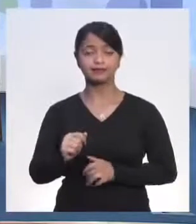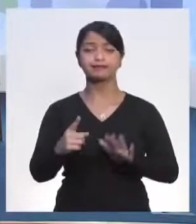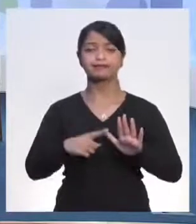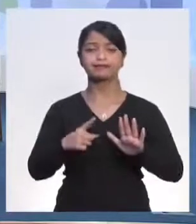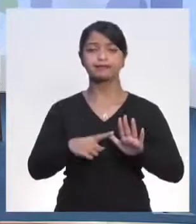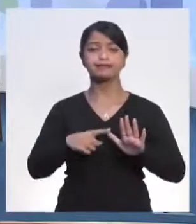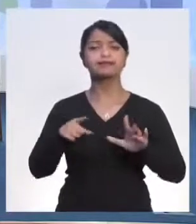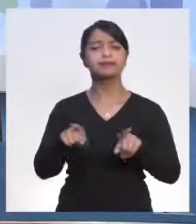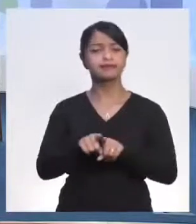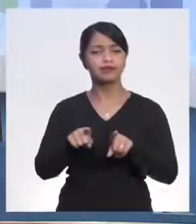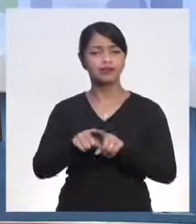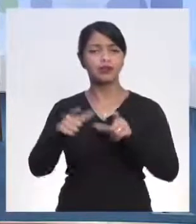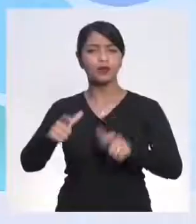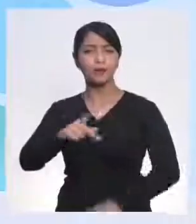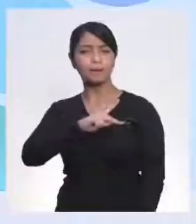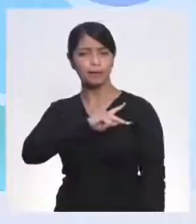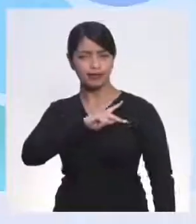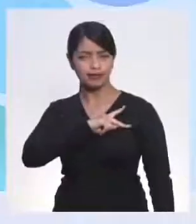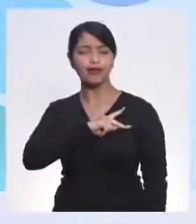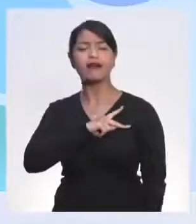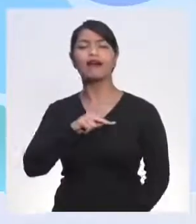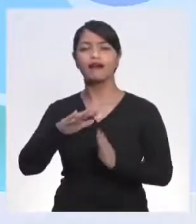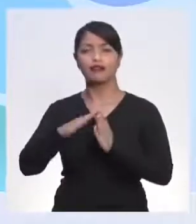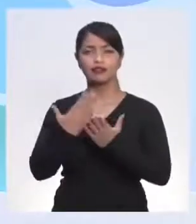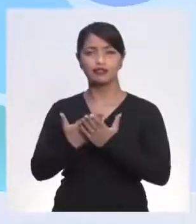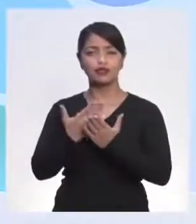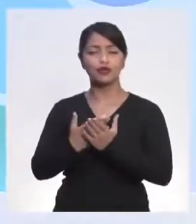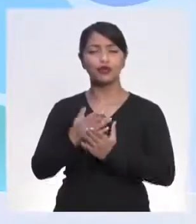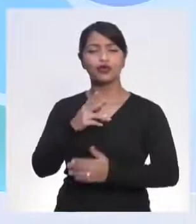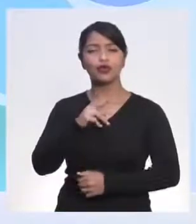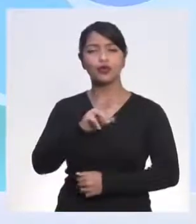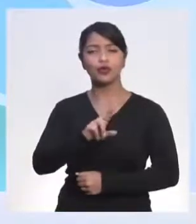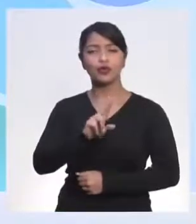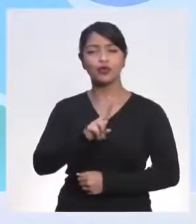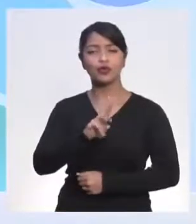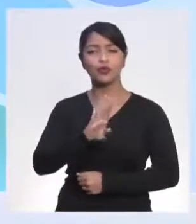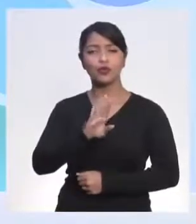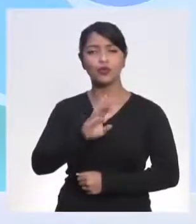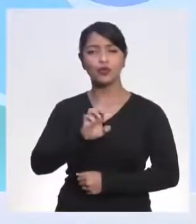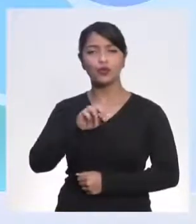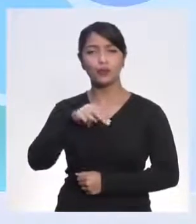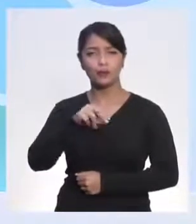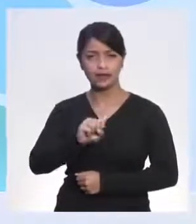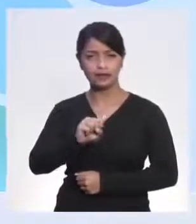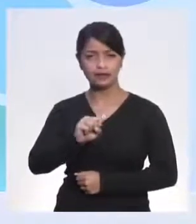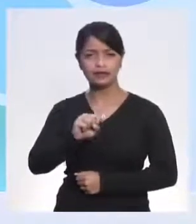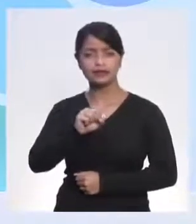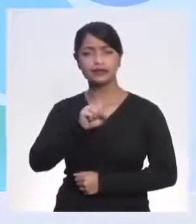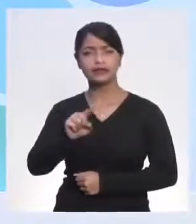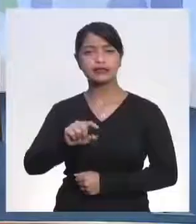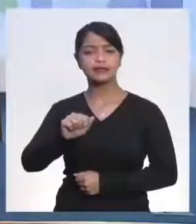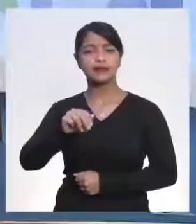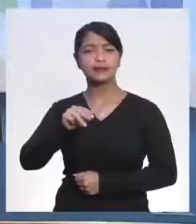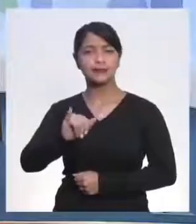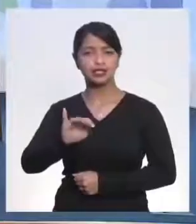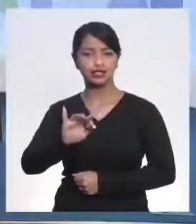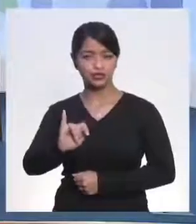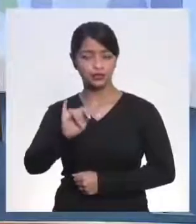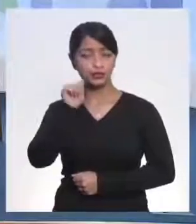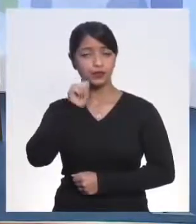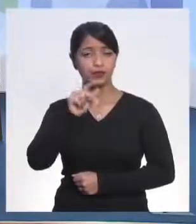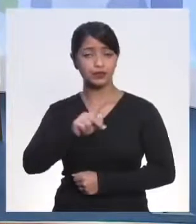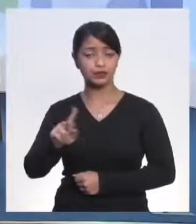ver, Pindamonhangaba, Escola Professor Rubens Zamit, com a professora Samira. É